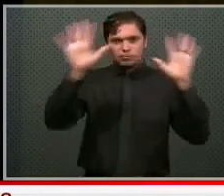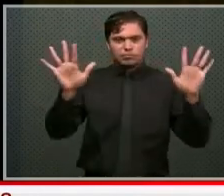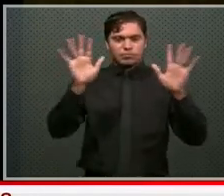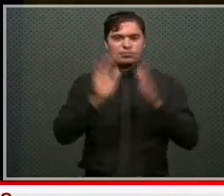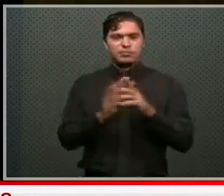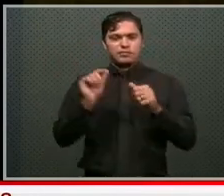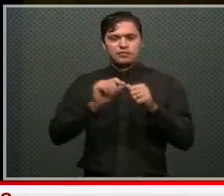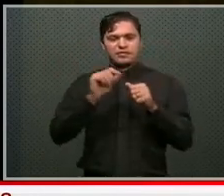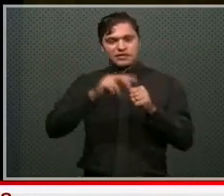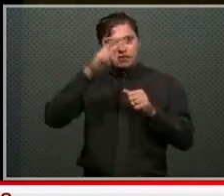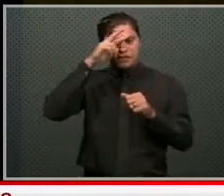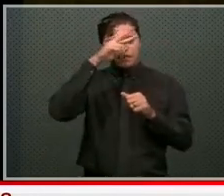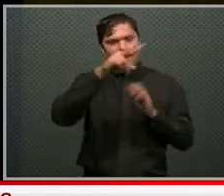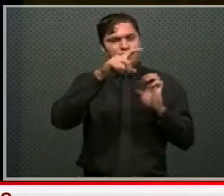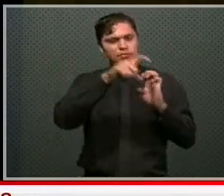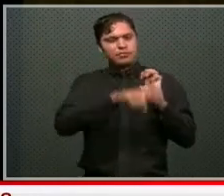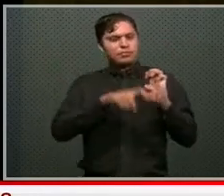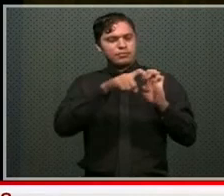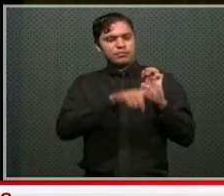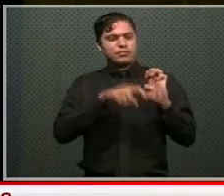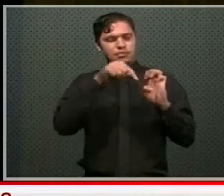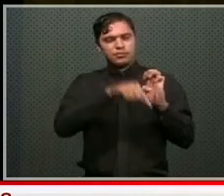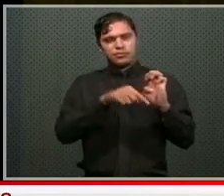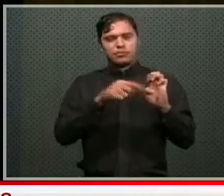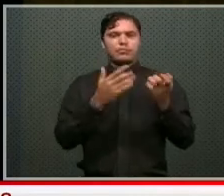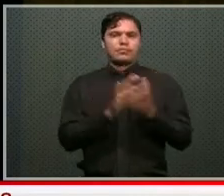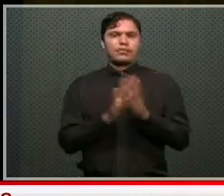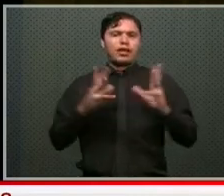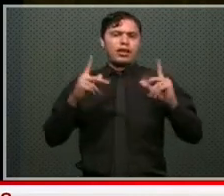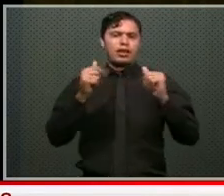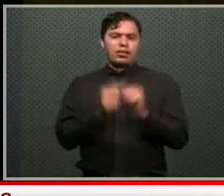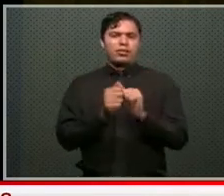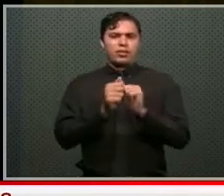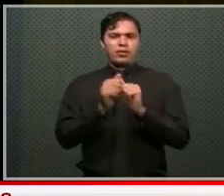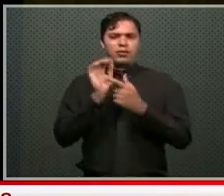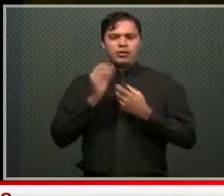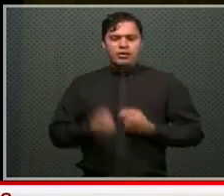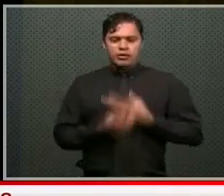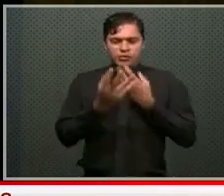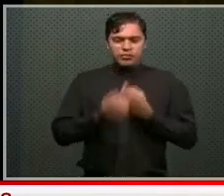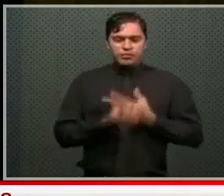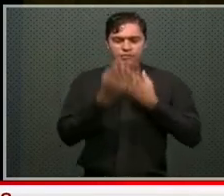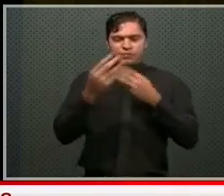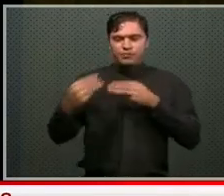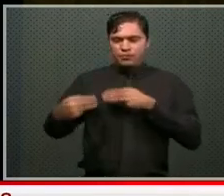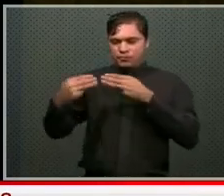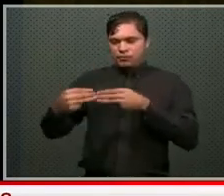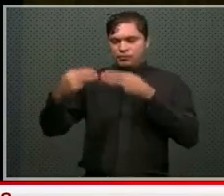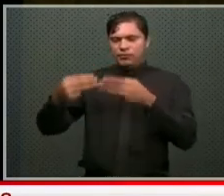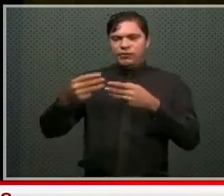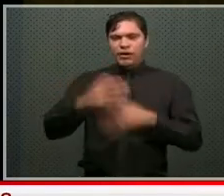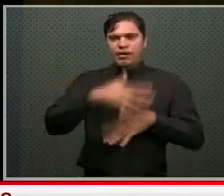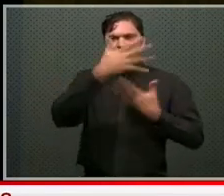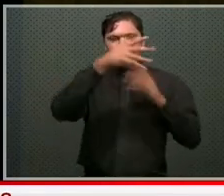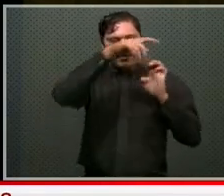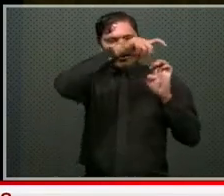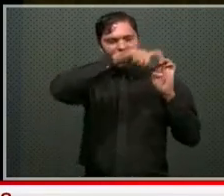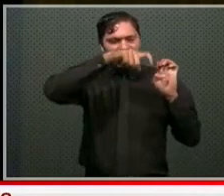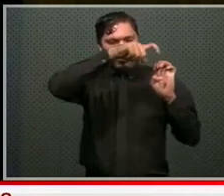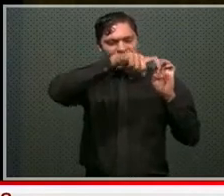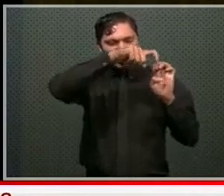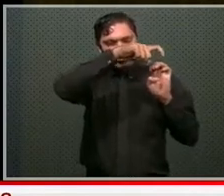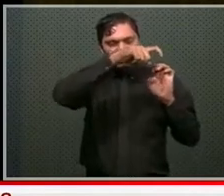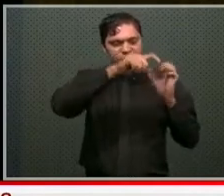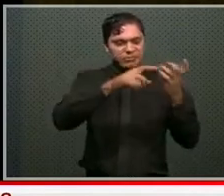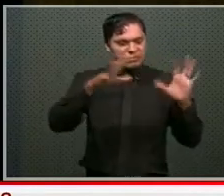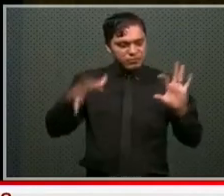a Embrapa nesse sentido em toda a manifestação do nosso Ministro a gente tem de forma